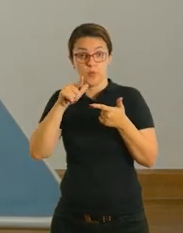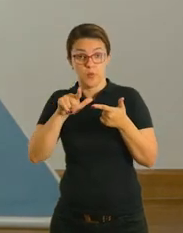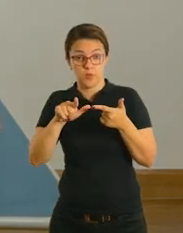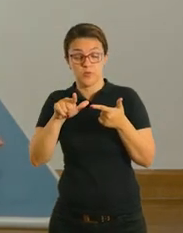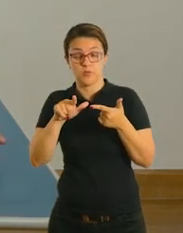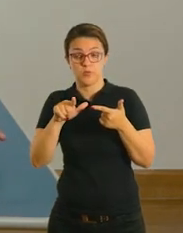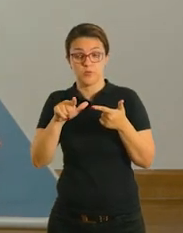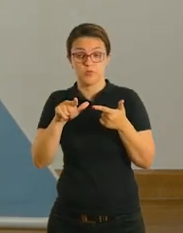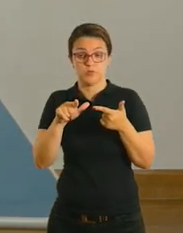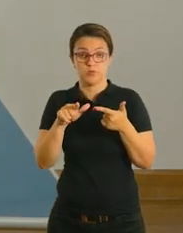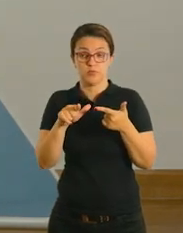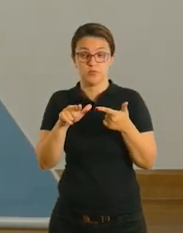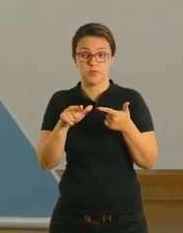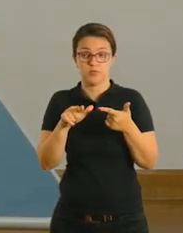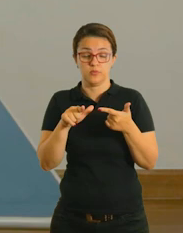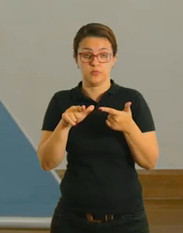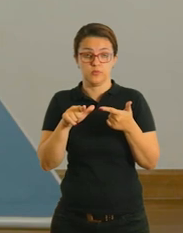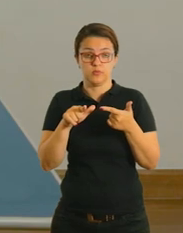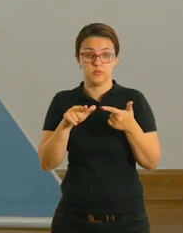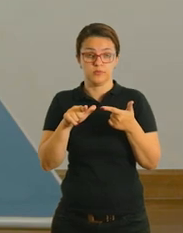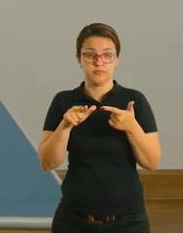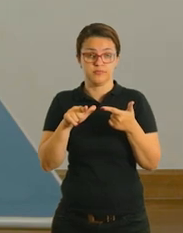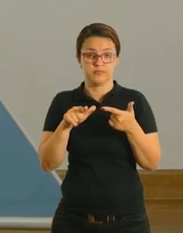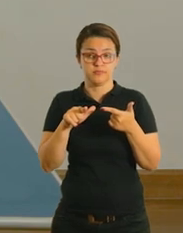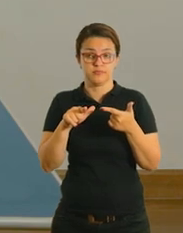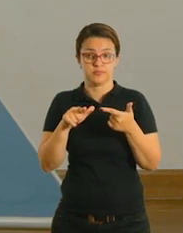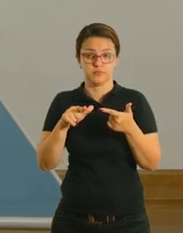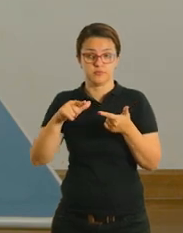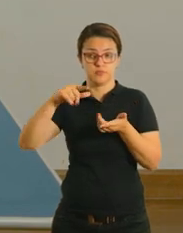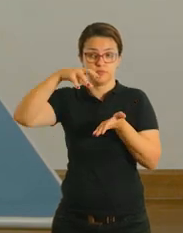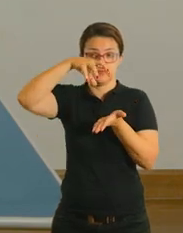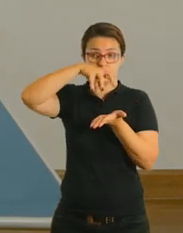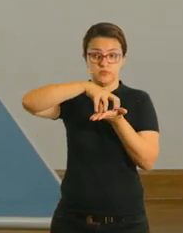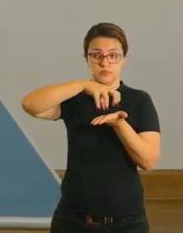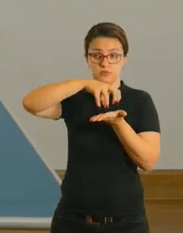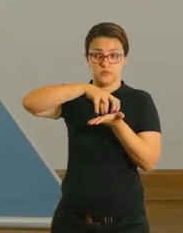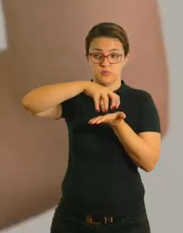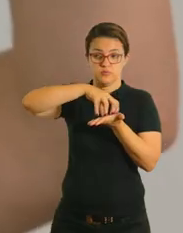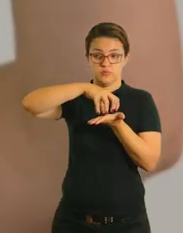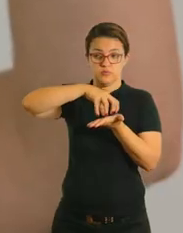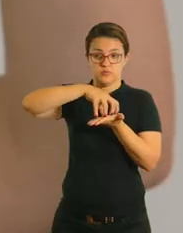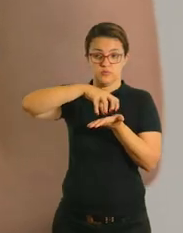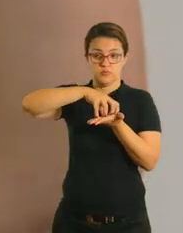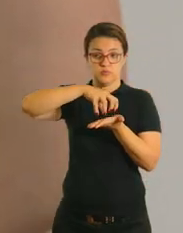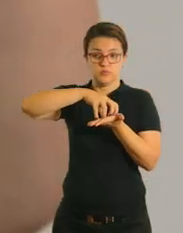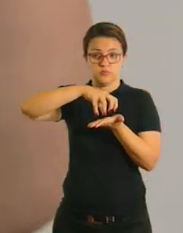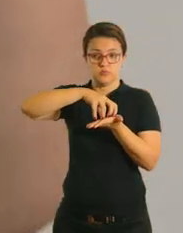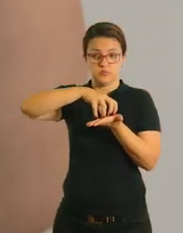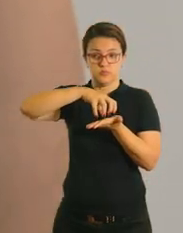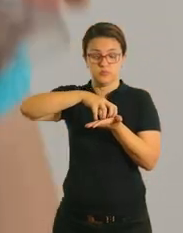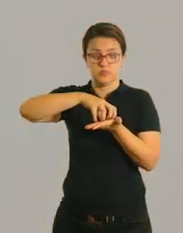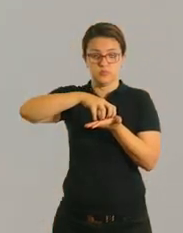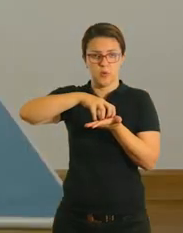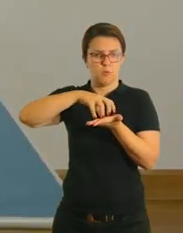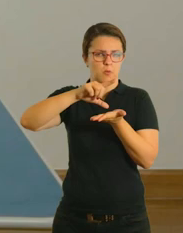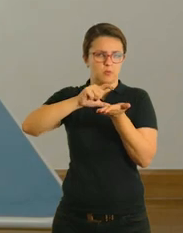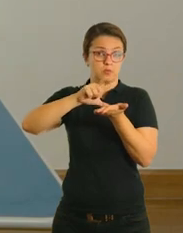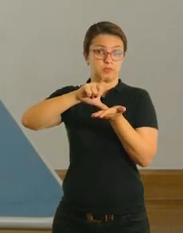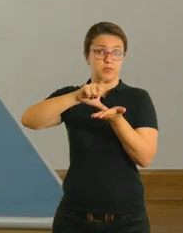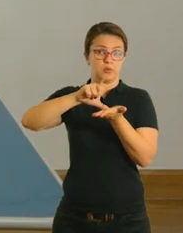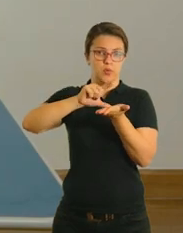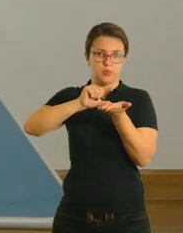esse meu aqui, tá? Que vai ser a tampinha, pode ser mais alto, também tem esse outro que é um pouquinho mais